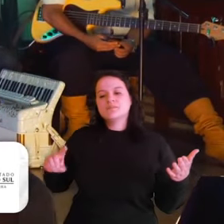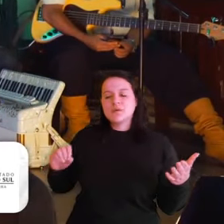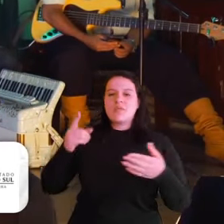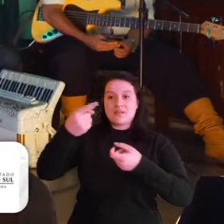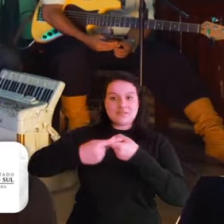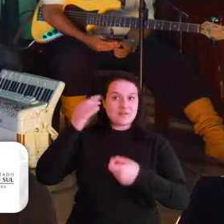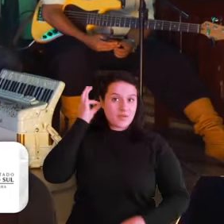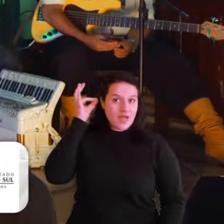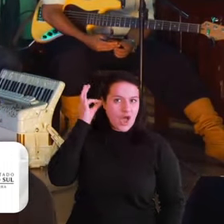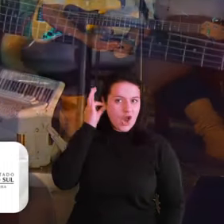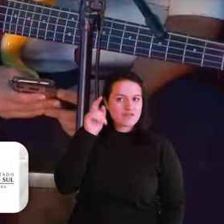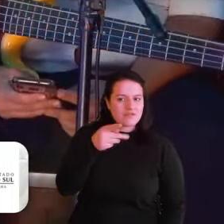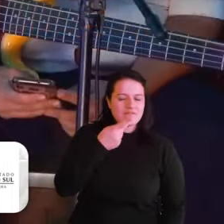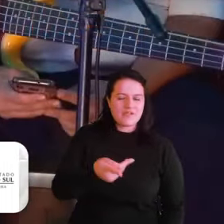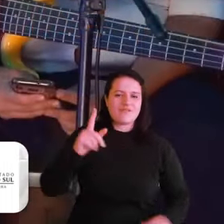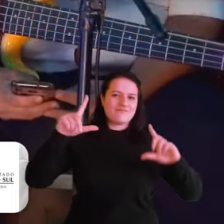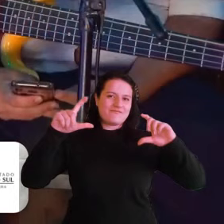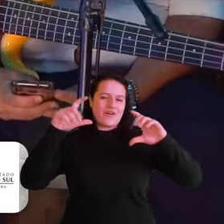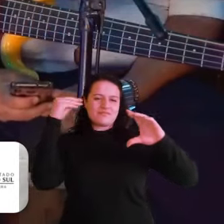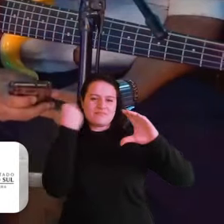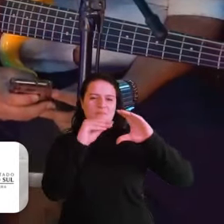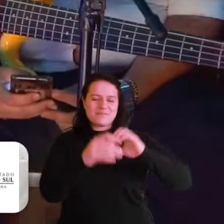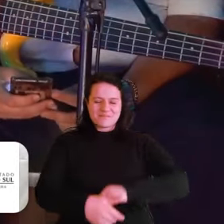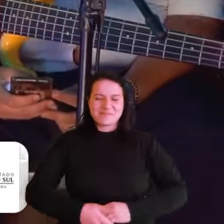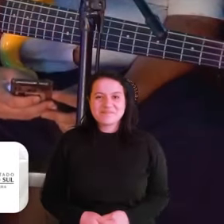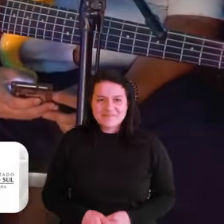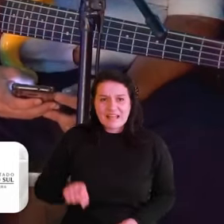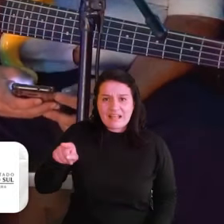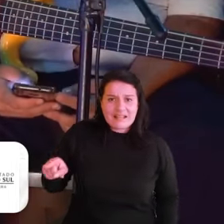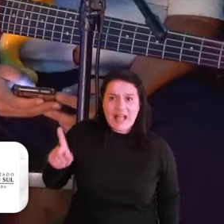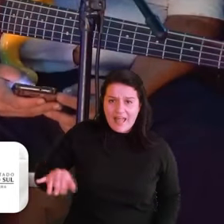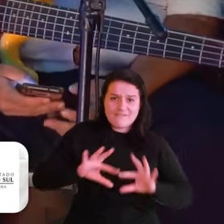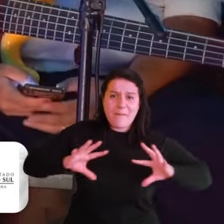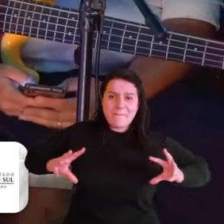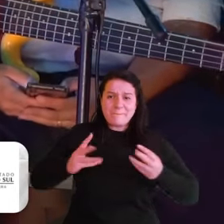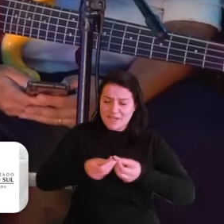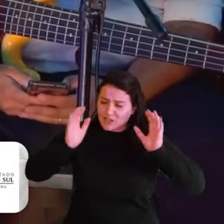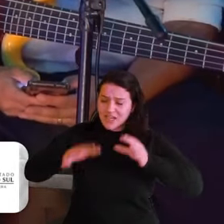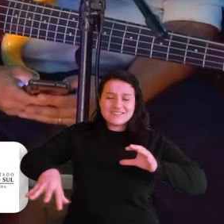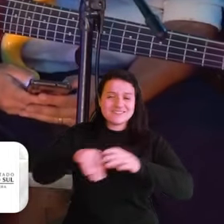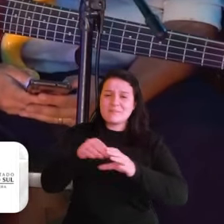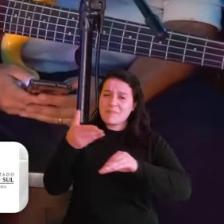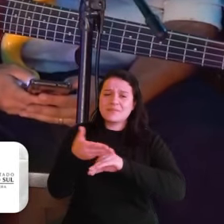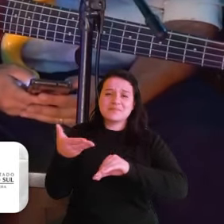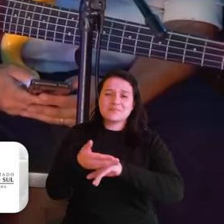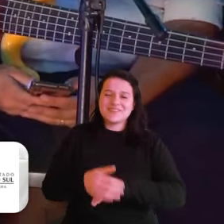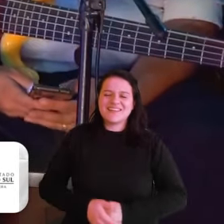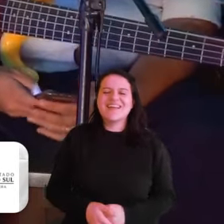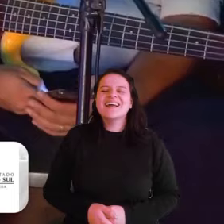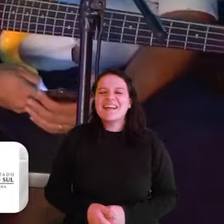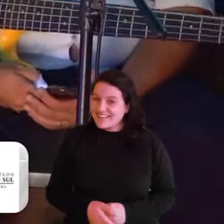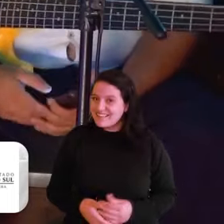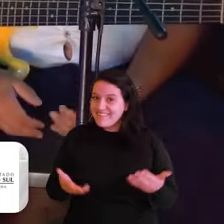agora. Aqueles lá nem são amigos, já são da família, né, Chiquito? Já são da família. Isso aí. E vamos que vamos, então. Escolhe mais